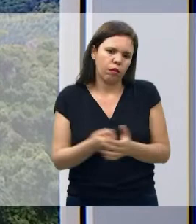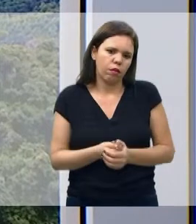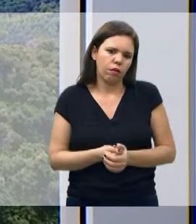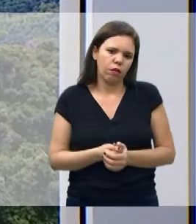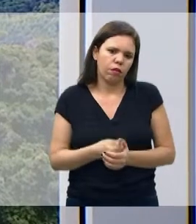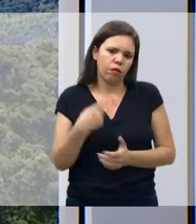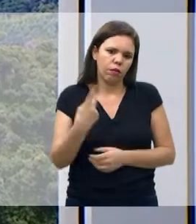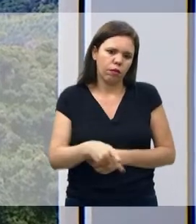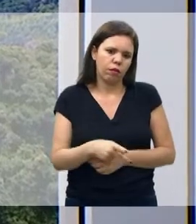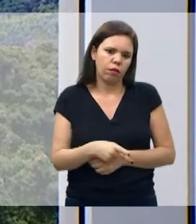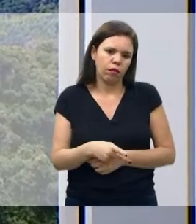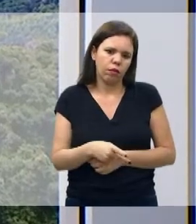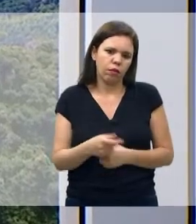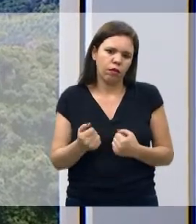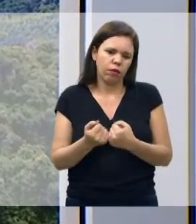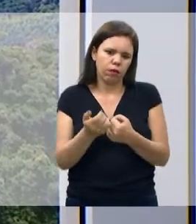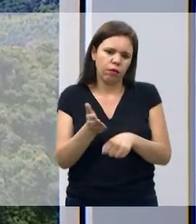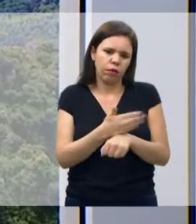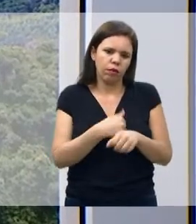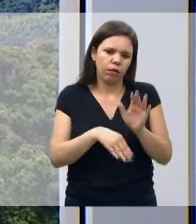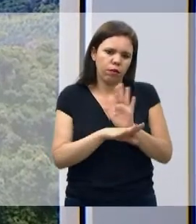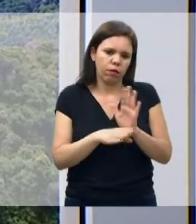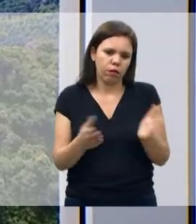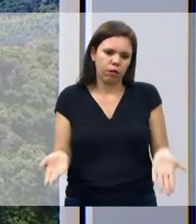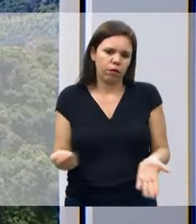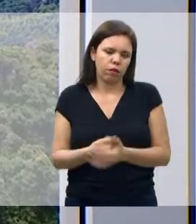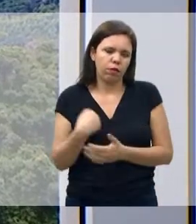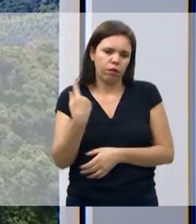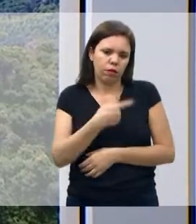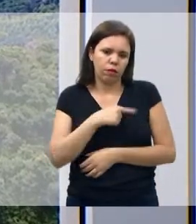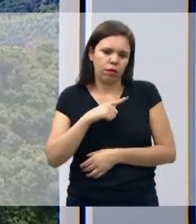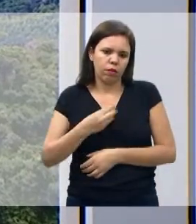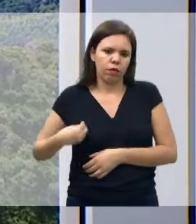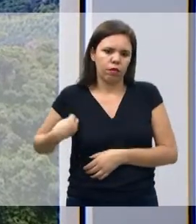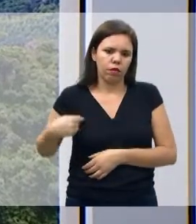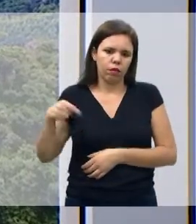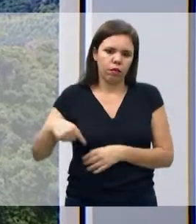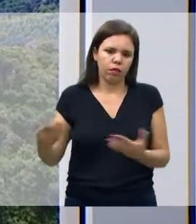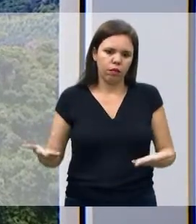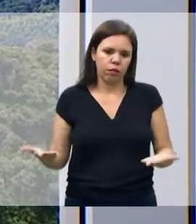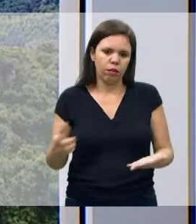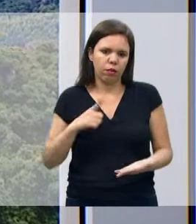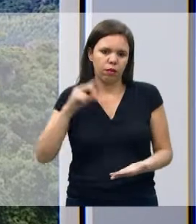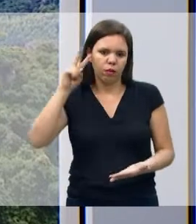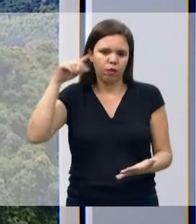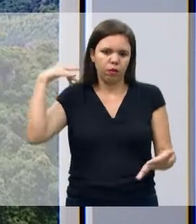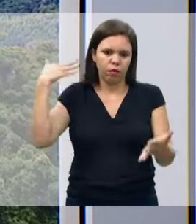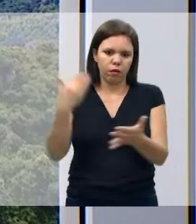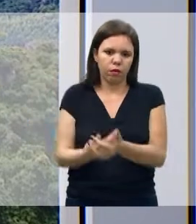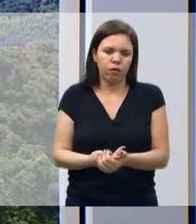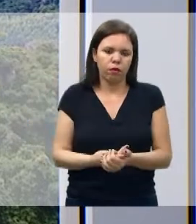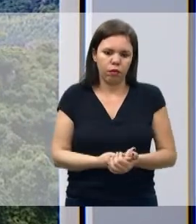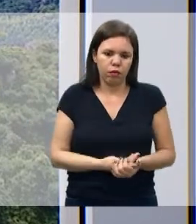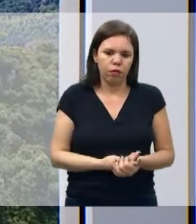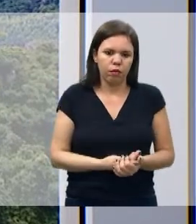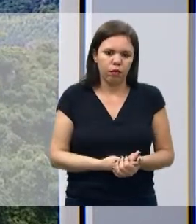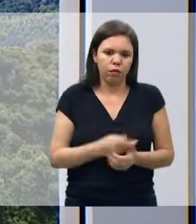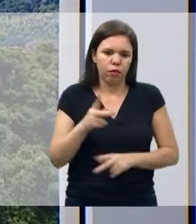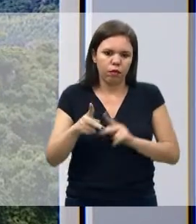são elas que nos antecederam, né? Se nós estamos aqui hoje, a gente tem uma história, né, dos